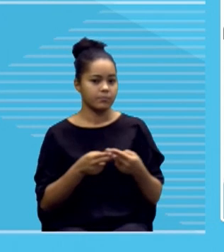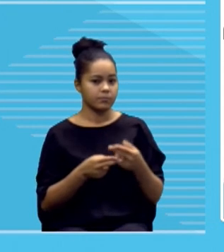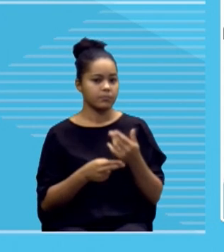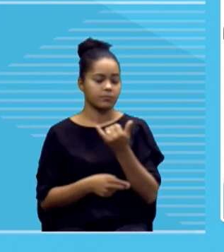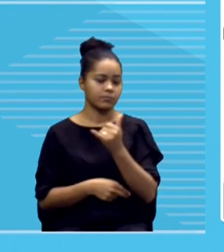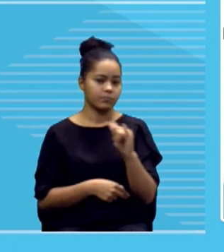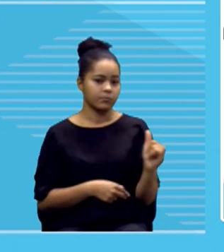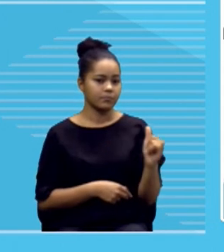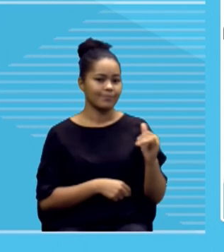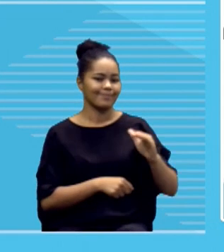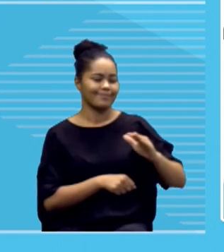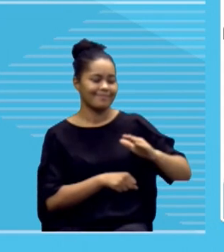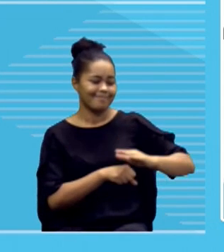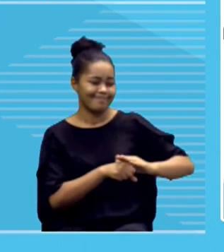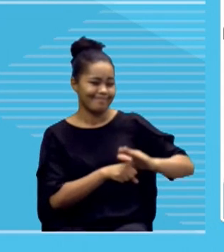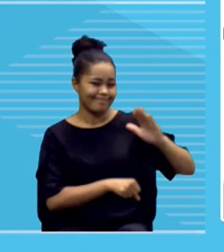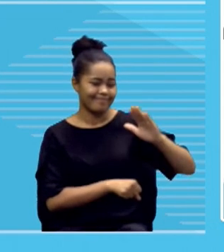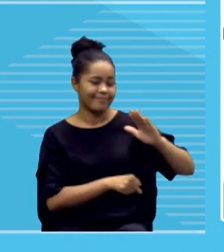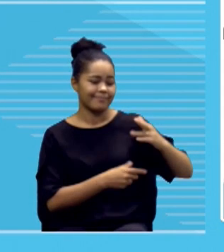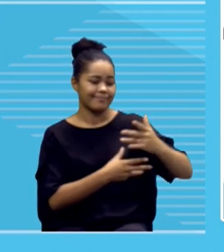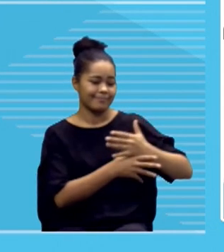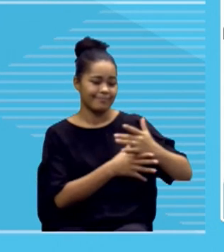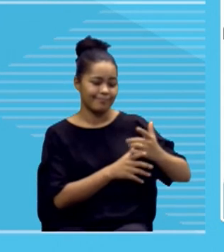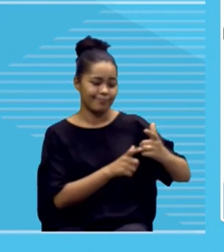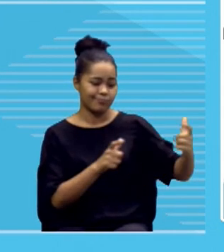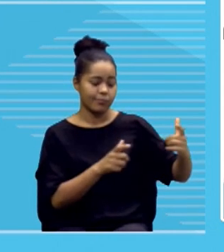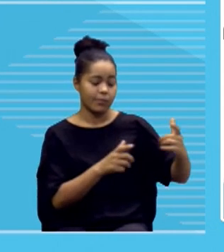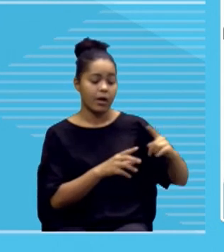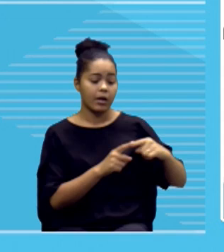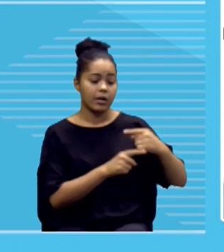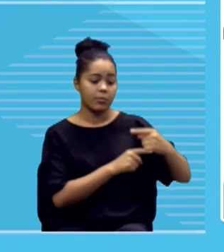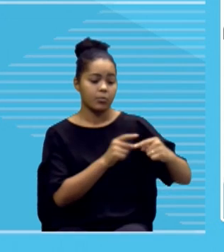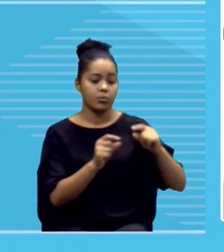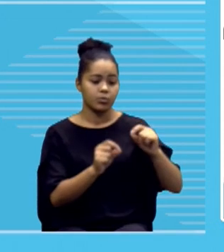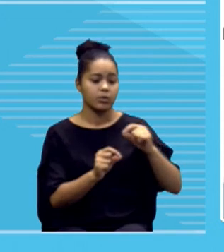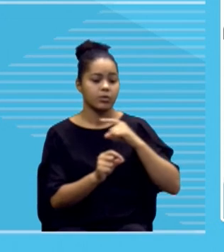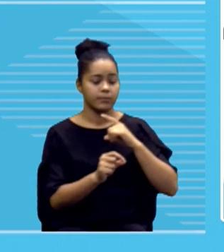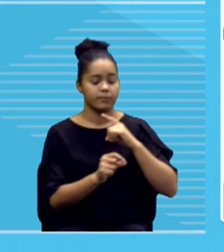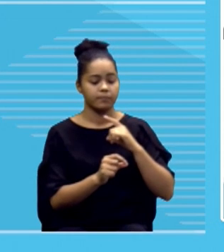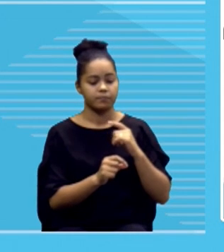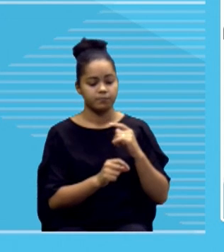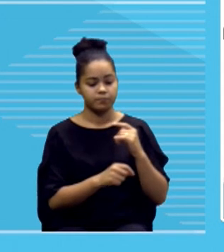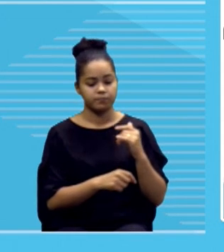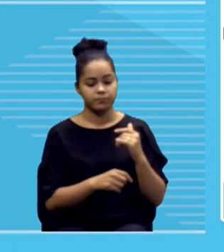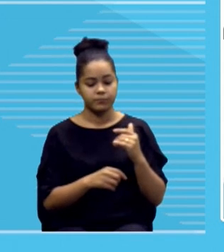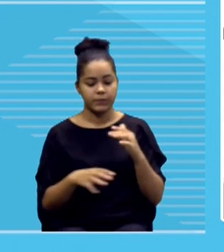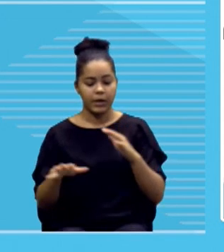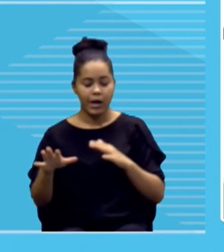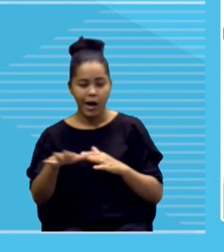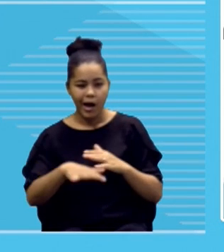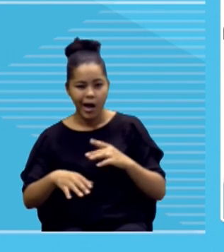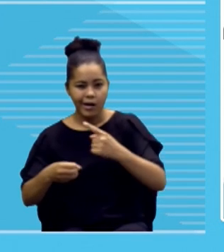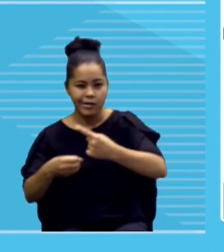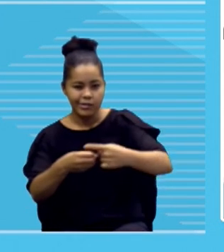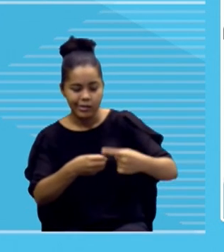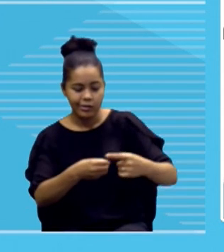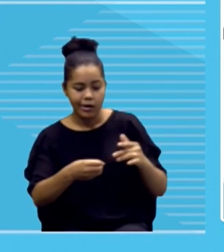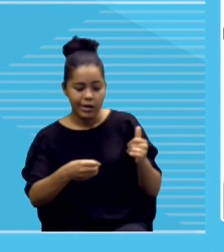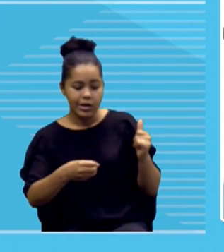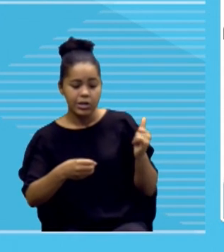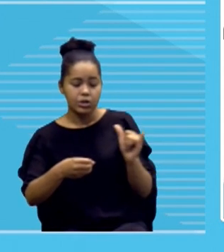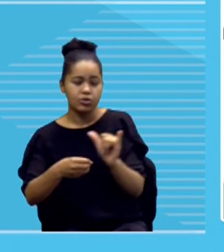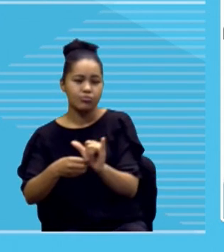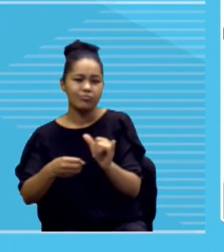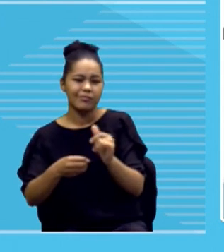regiões metropolitanas e teve uma chegada da energia elétrica nas regiões de interior há pouco tempo, tá bom? Se